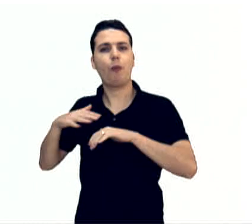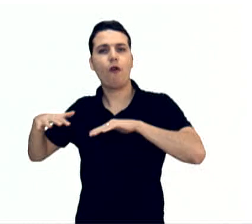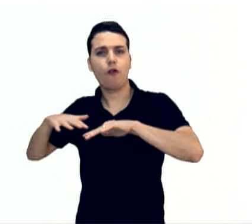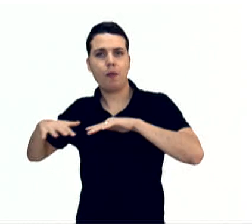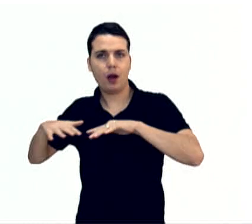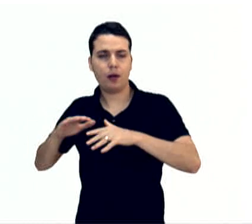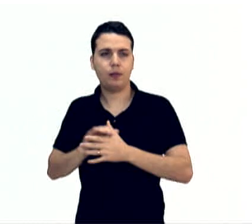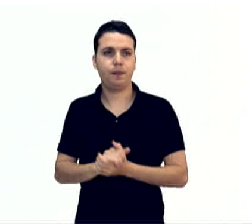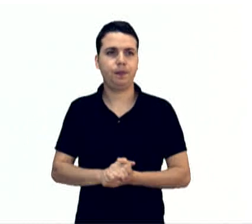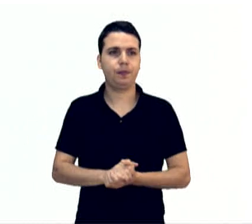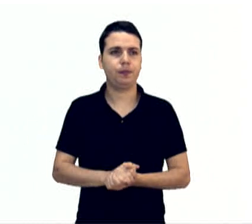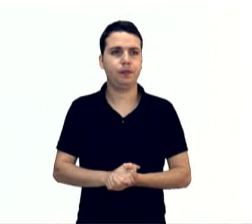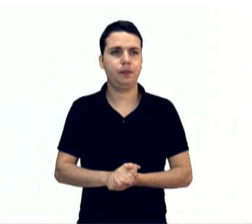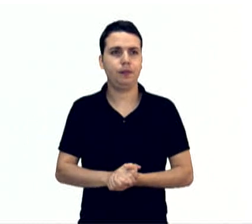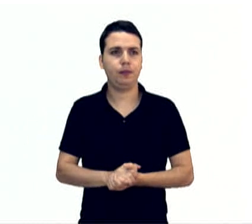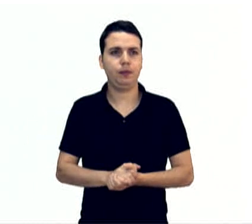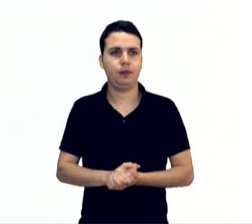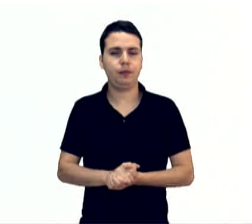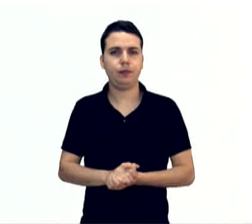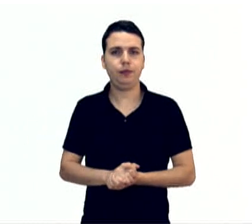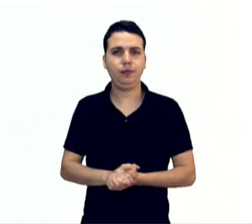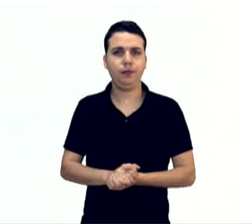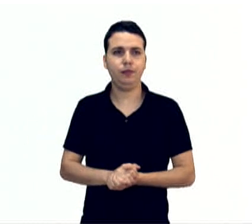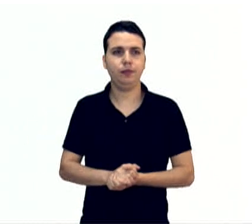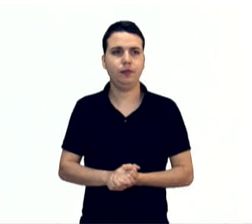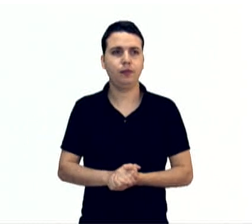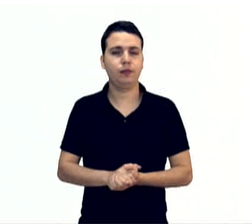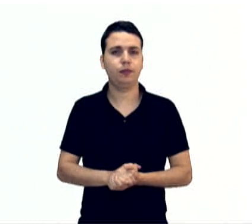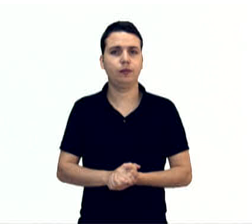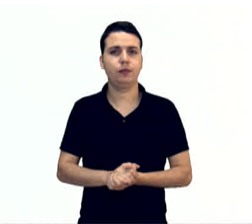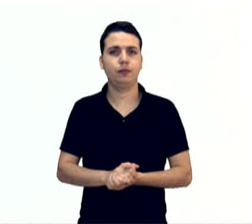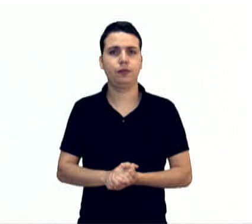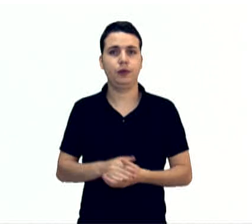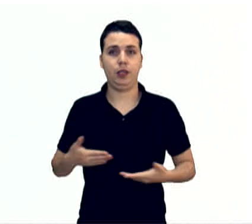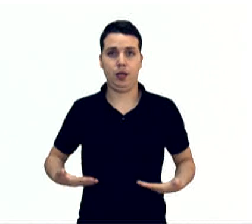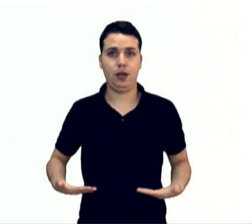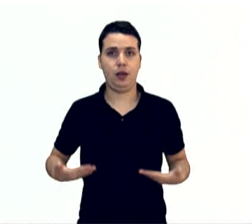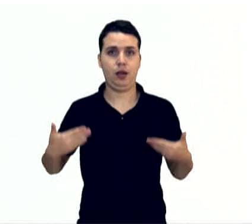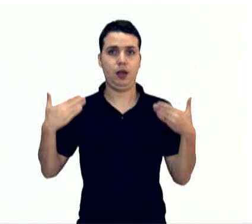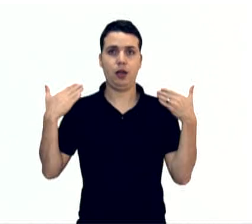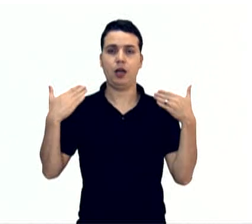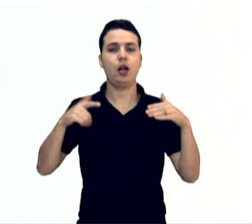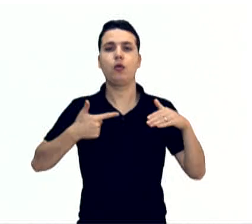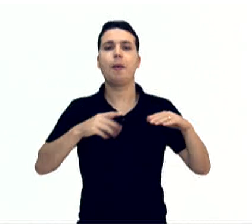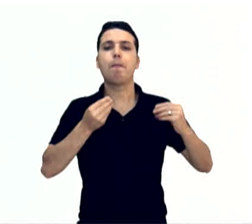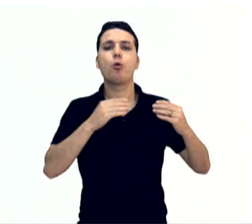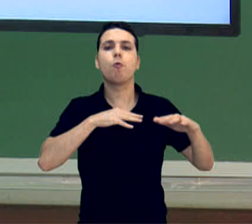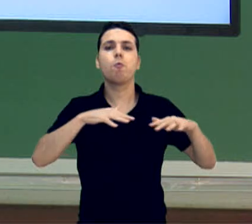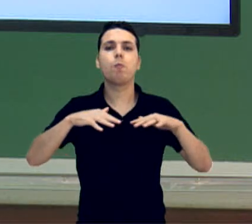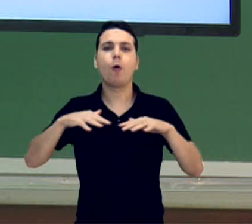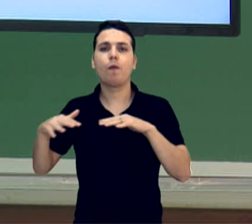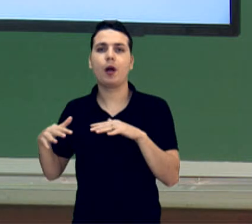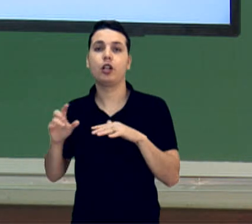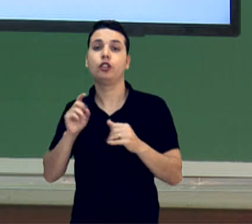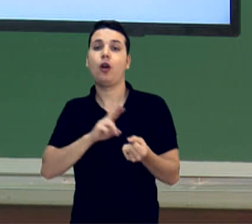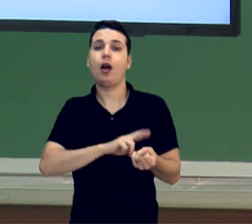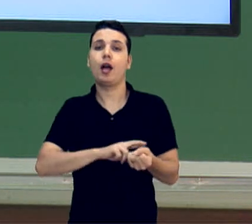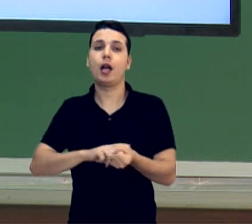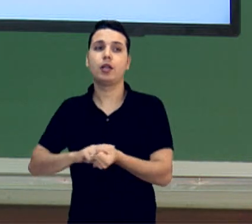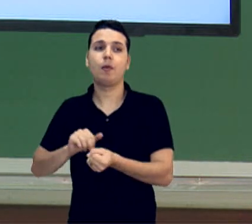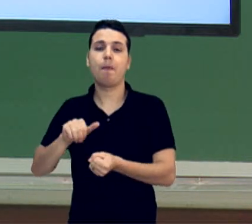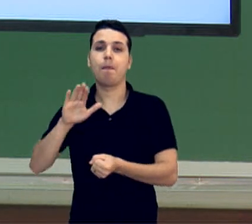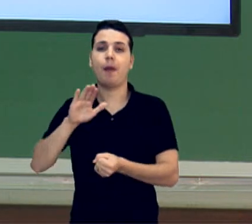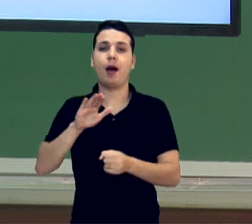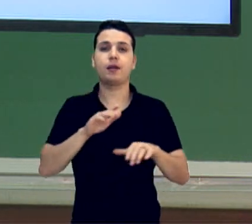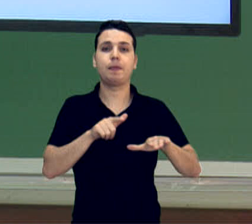chão. Já os membros superiores não se movimentam muito, deixando o ritmo apenas para as pernas e pés. Então imagine que vocês têm um